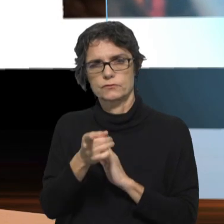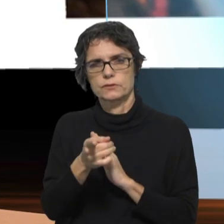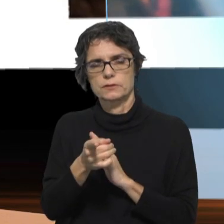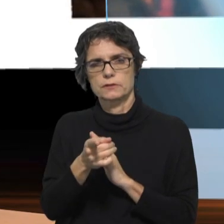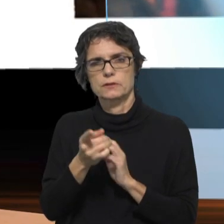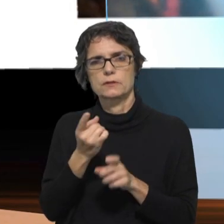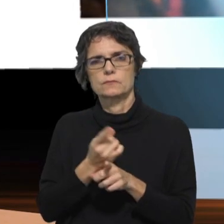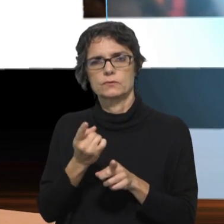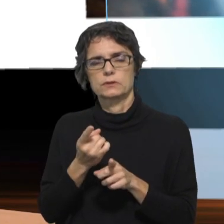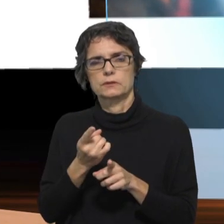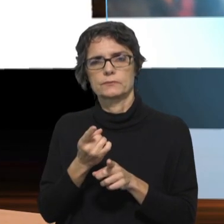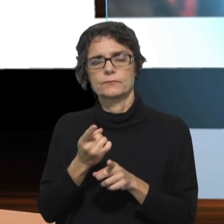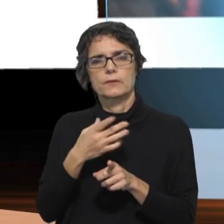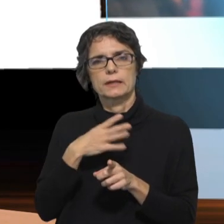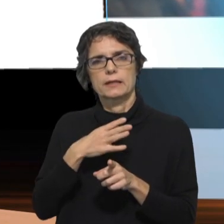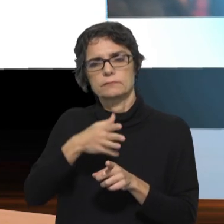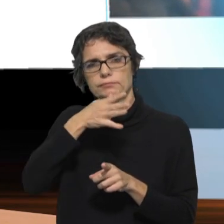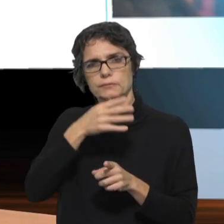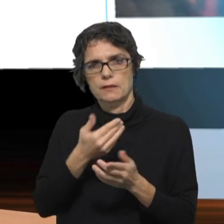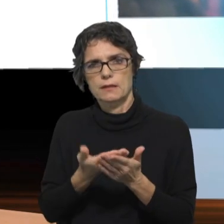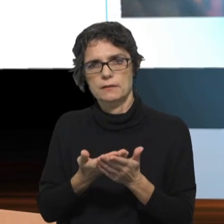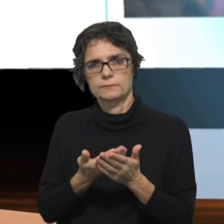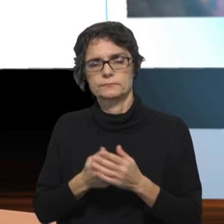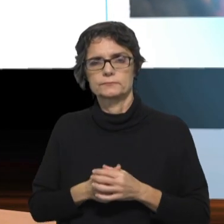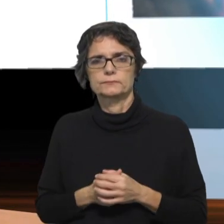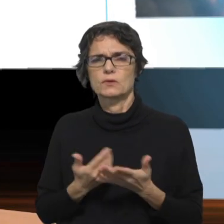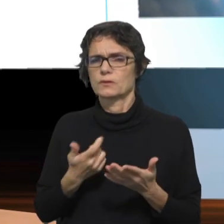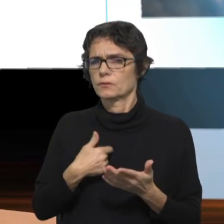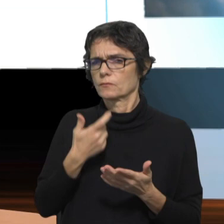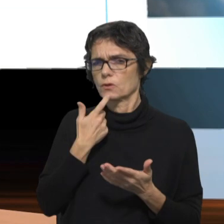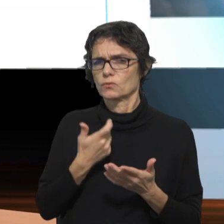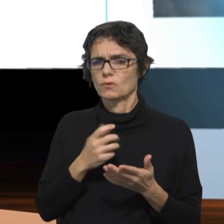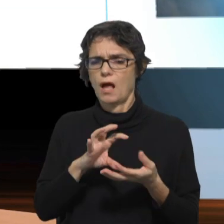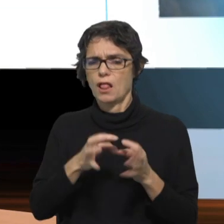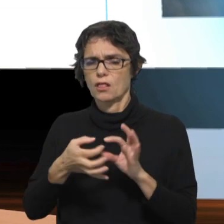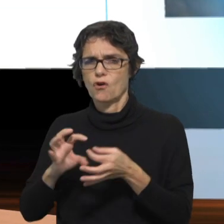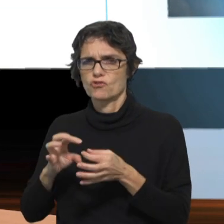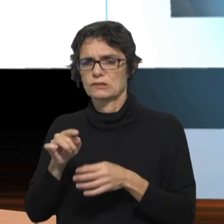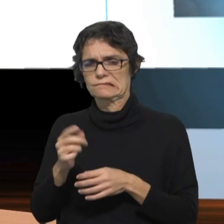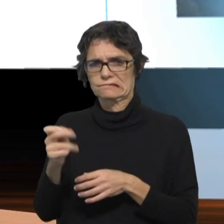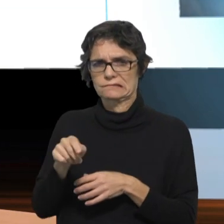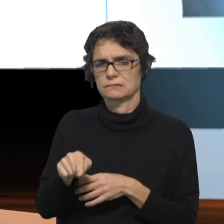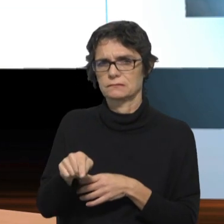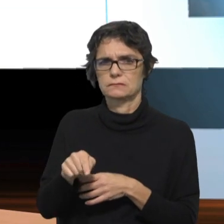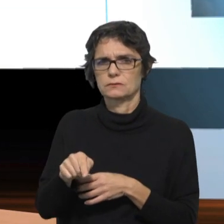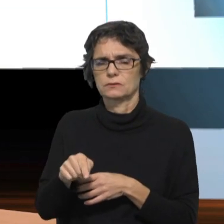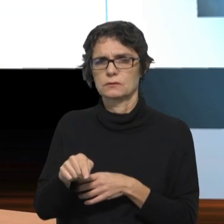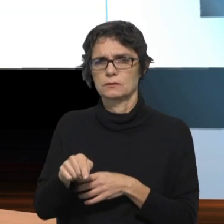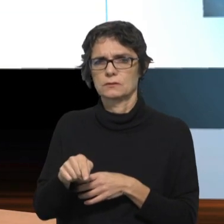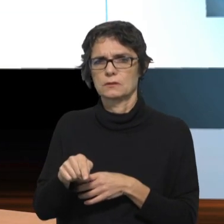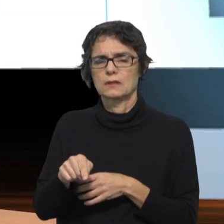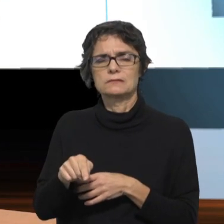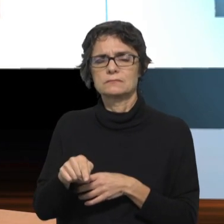falarem, transmitirem uma mensagem. E se aplicarmos essa lógica aqui a este acontecimento, que